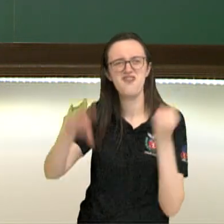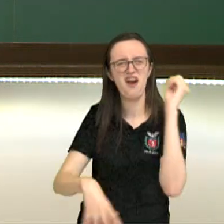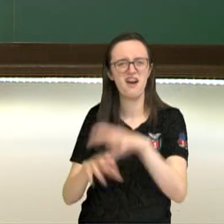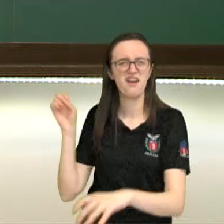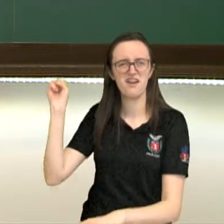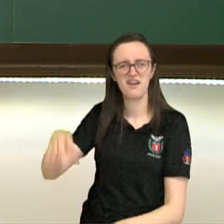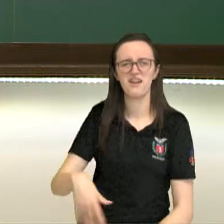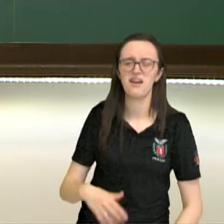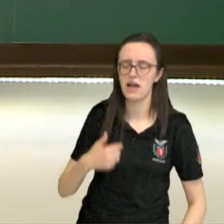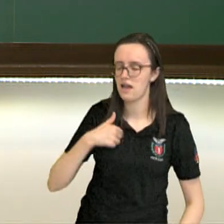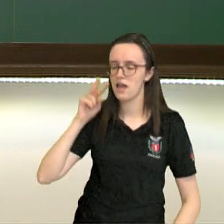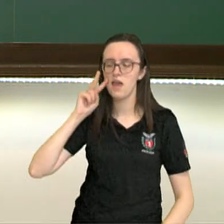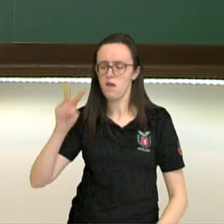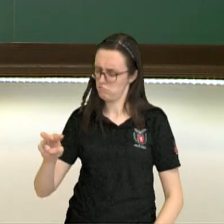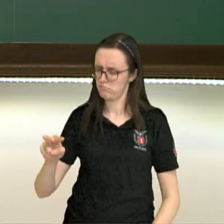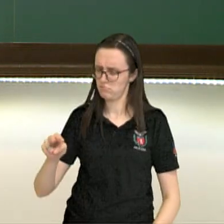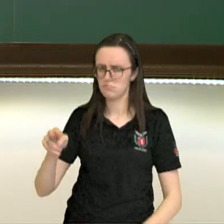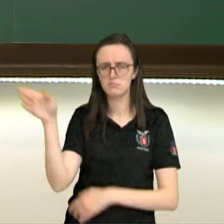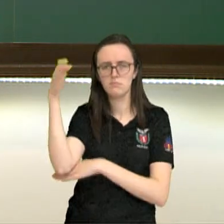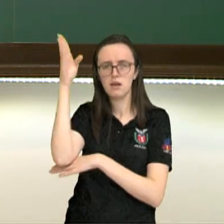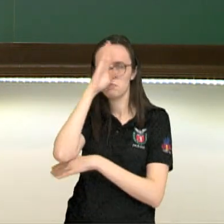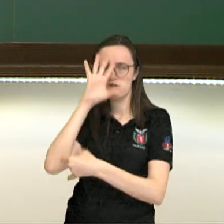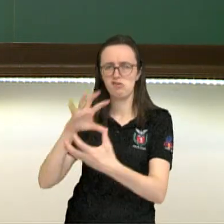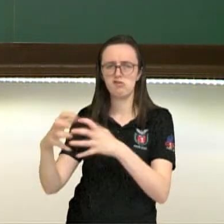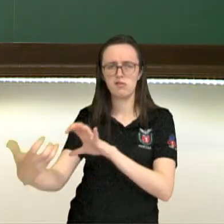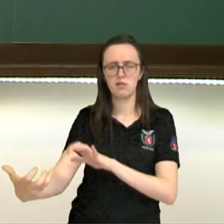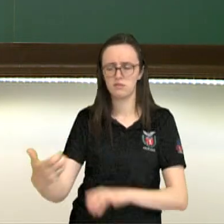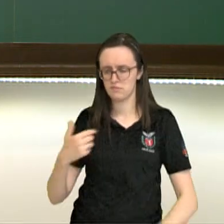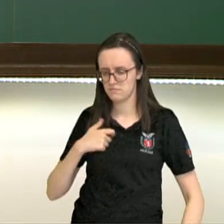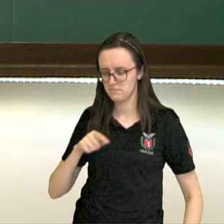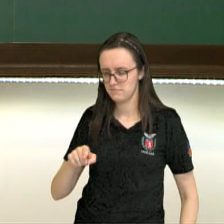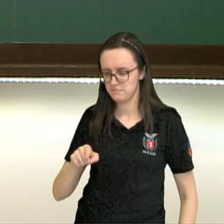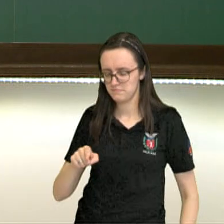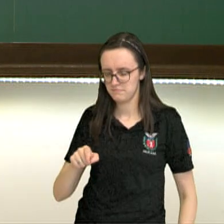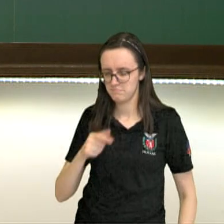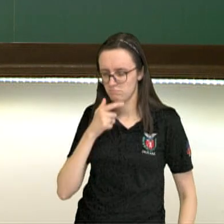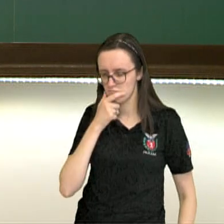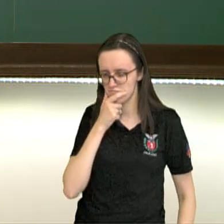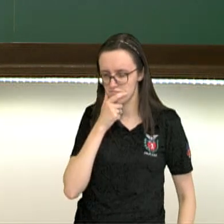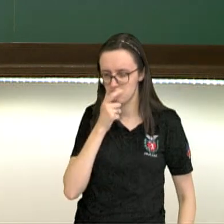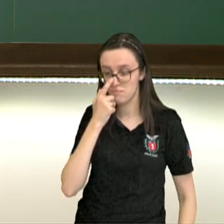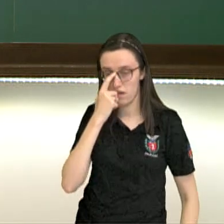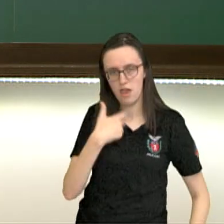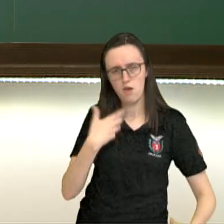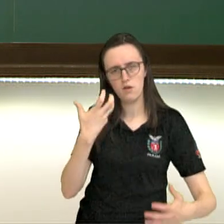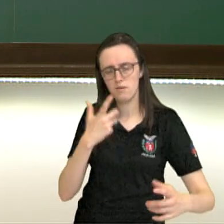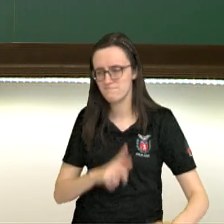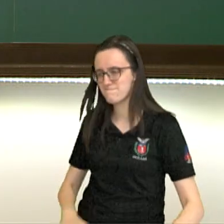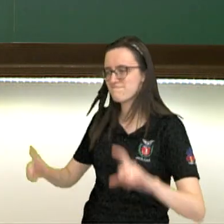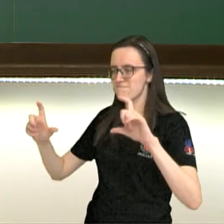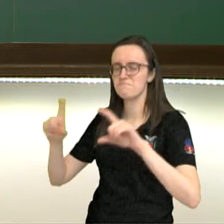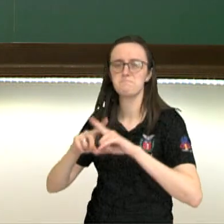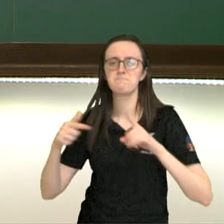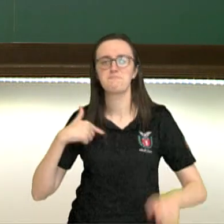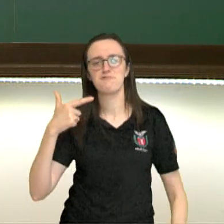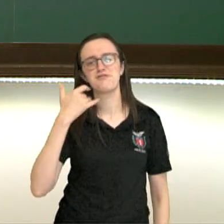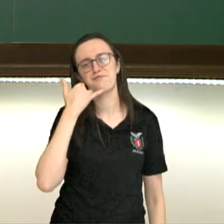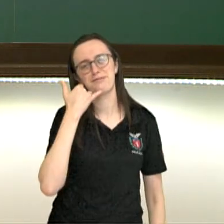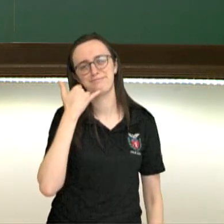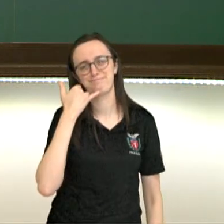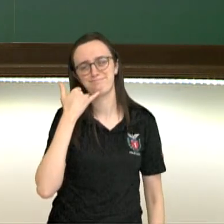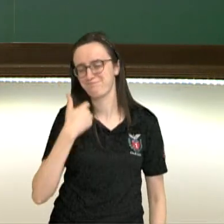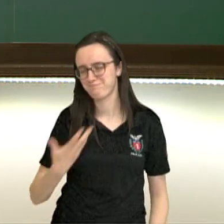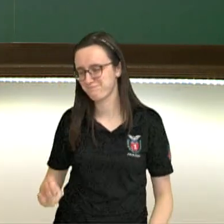pessoas deixam na esquina das casas. E aquilo me veio um desejo de ter uma foto daquela imagem, mas naquele momento eu não tinha um celular na